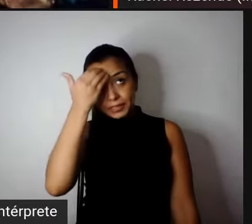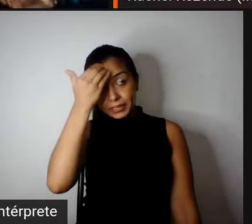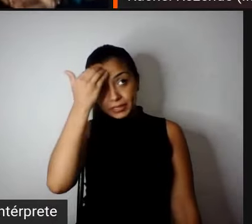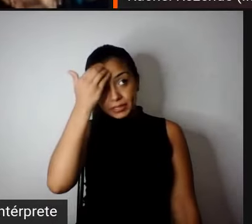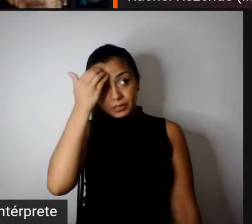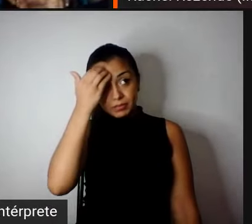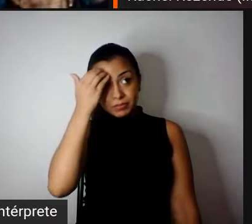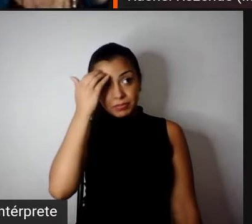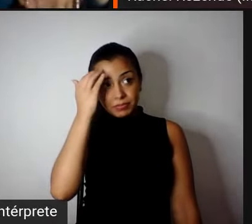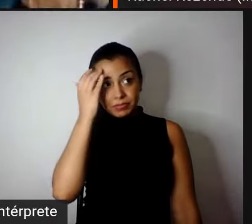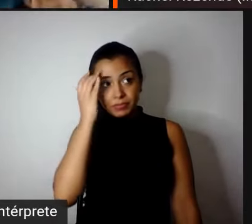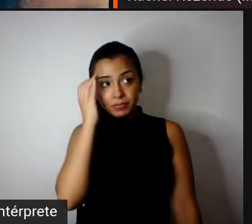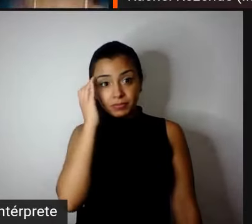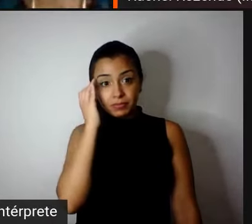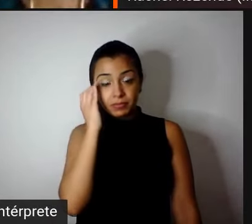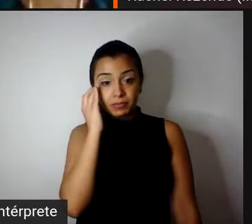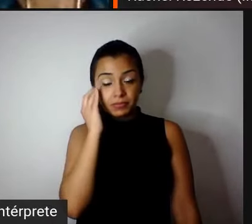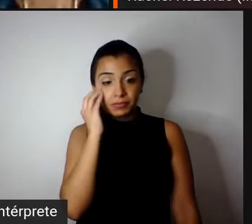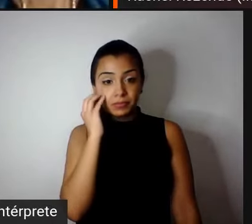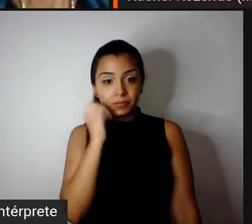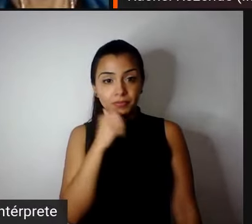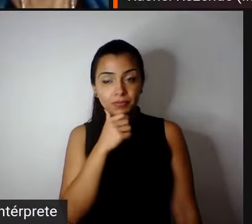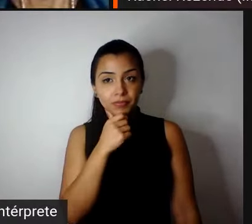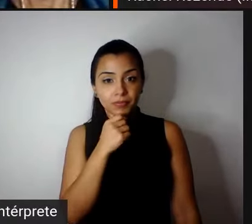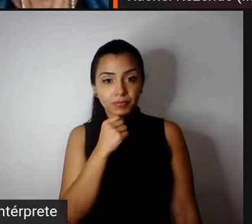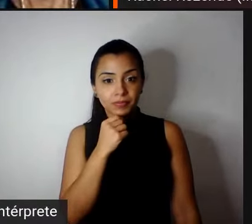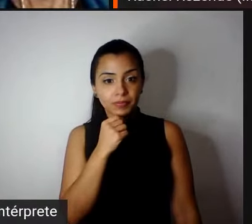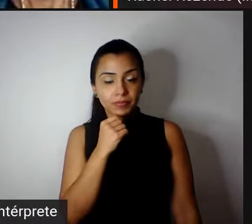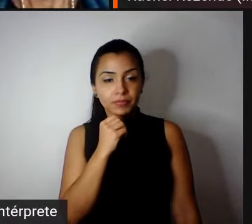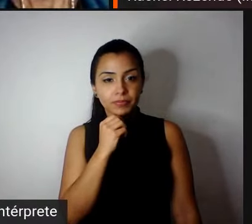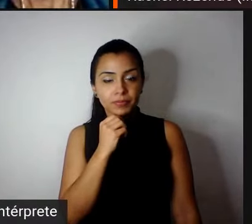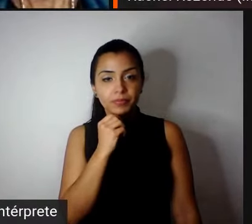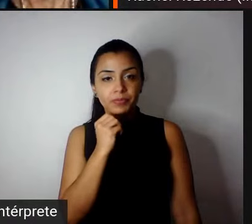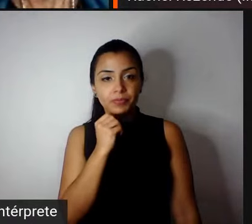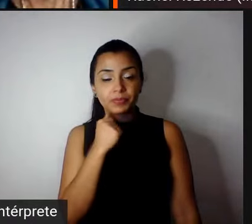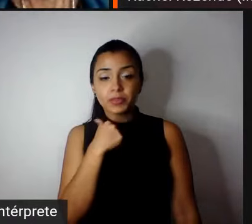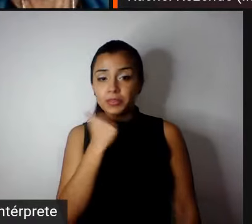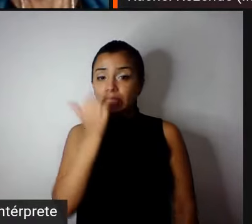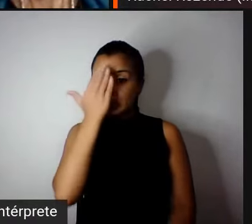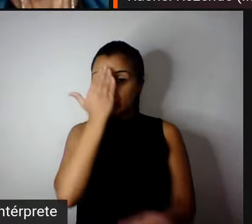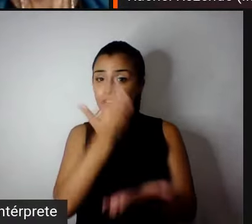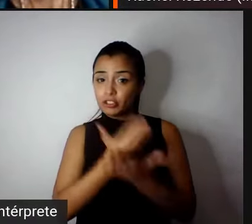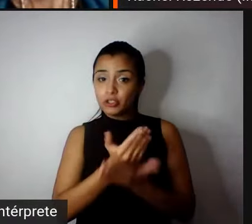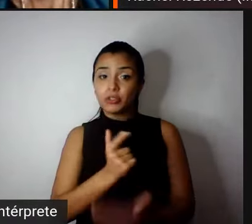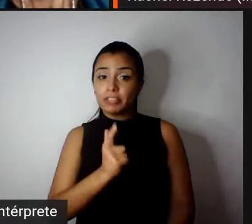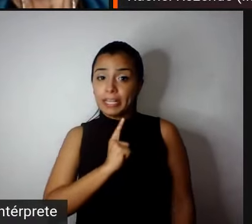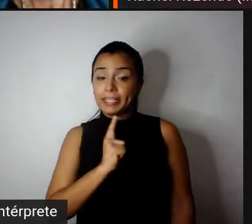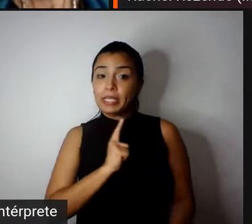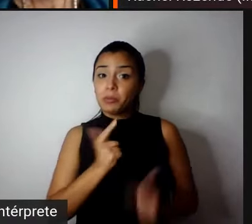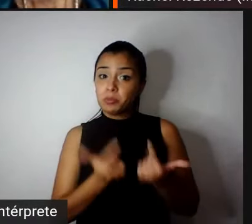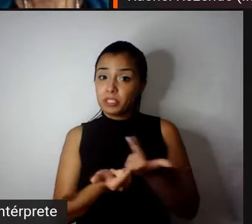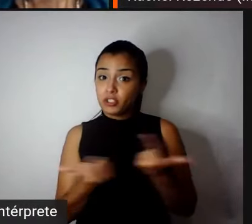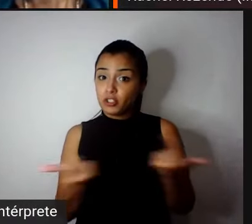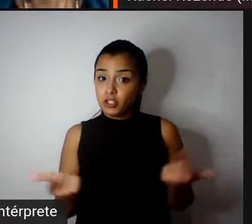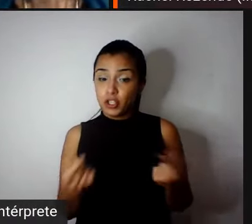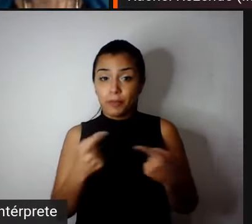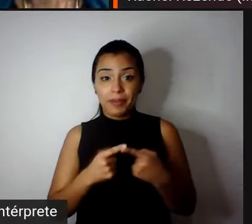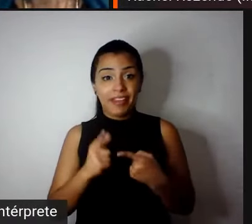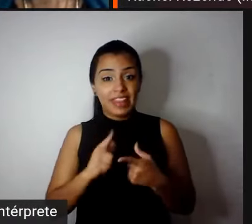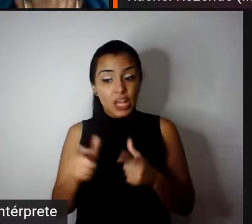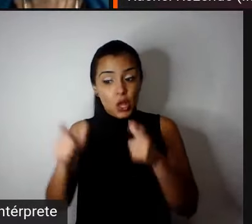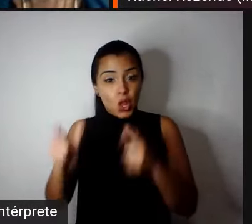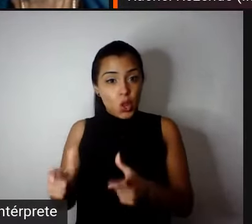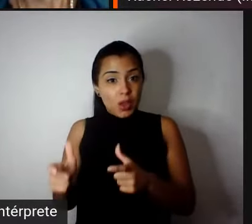eu acho que a gente tem muita sorte, porque tem um acervo vasto